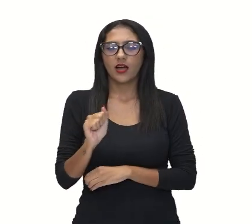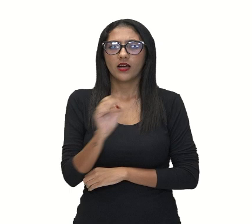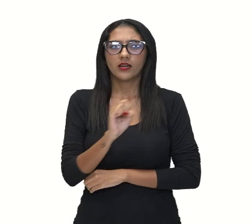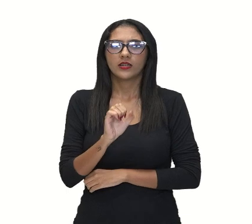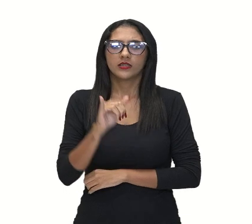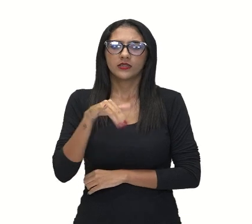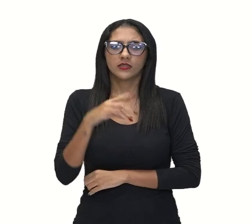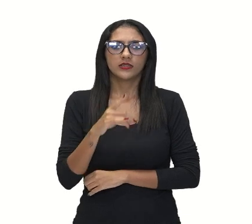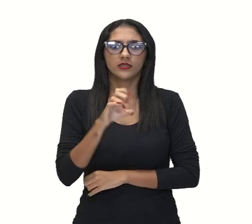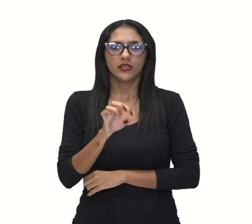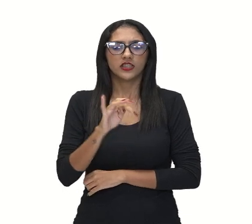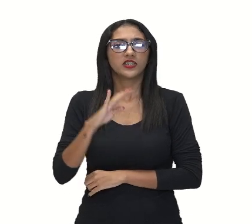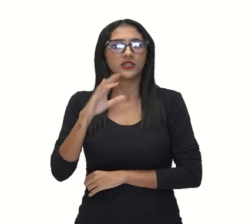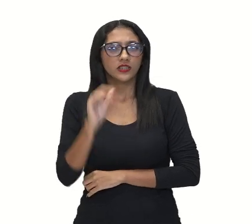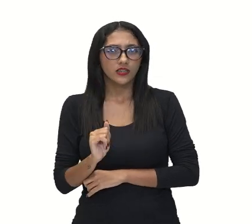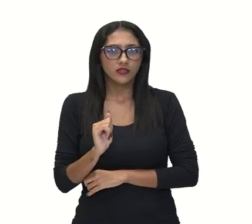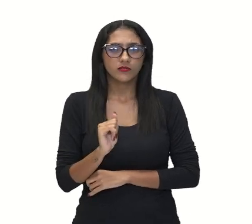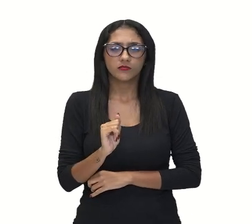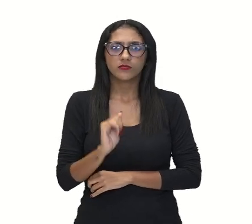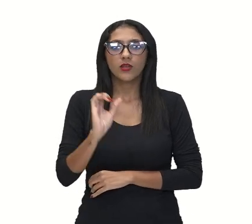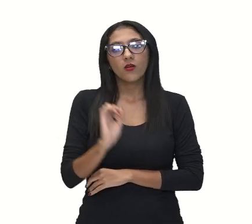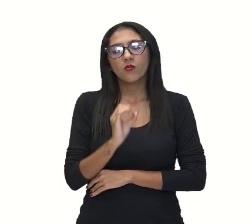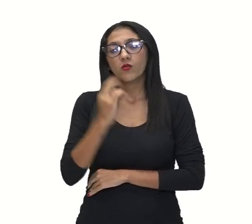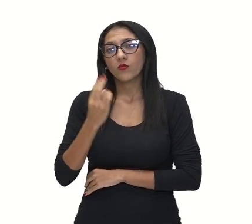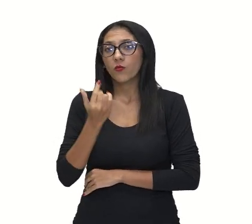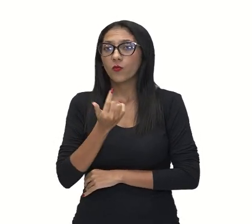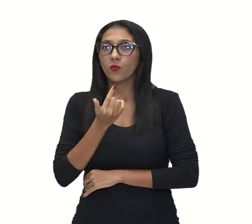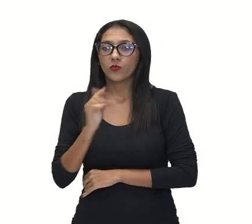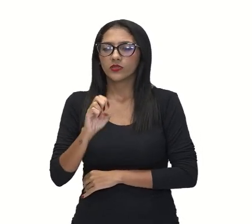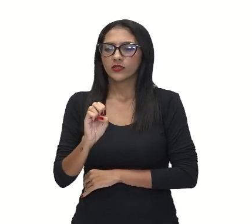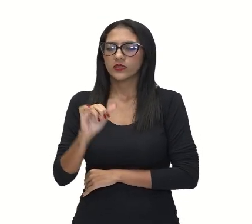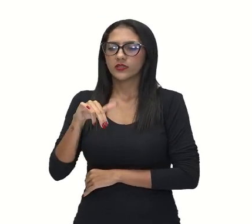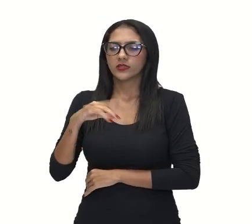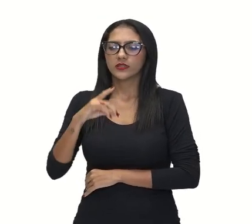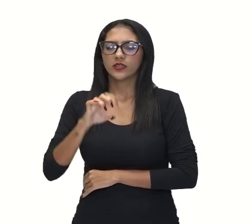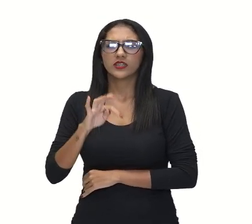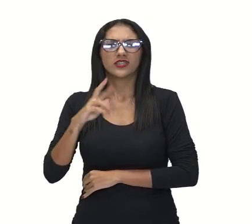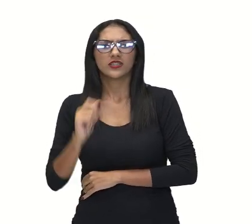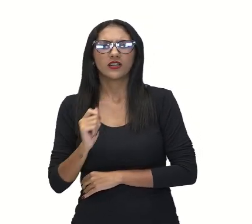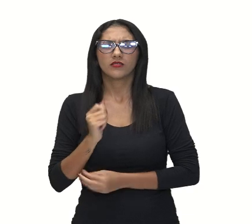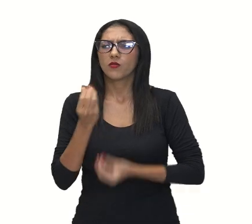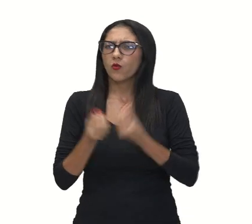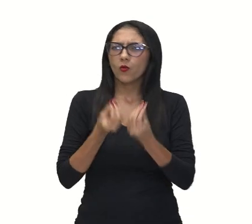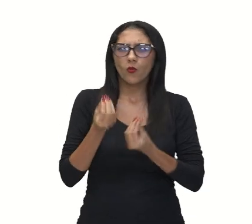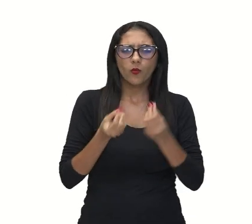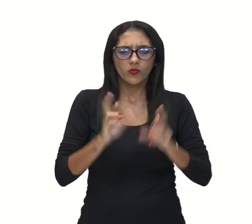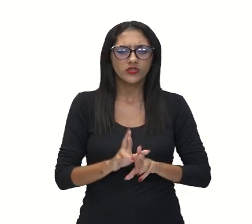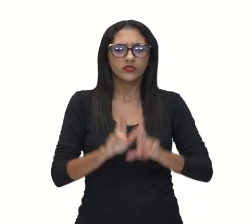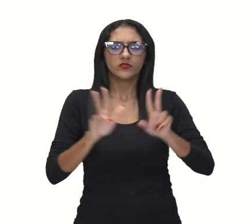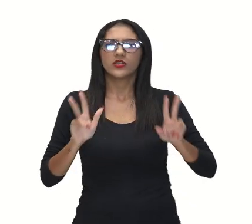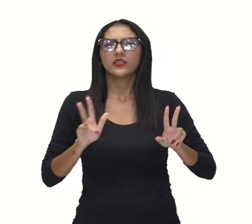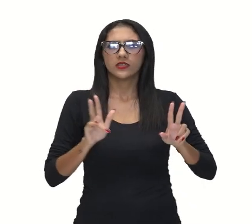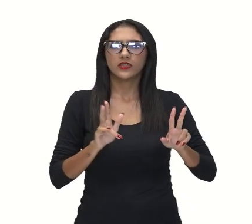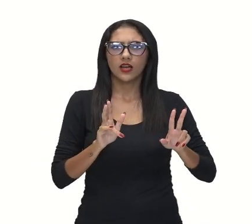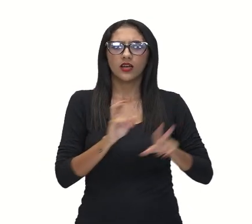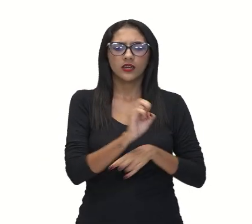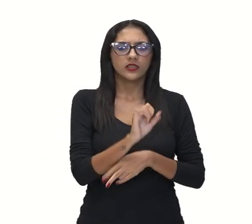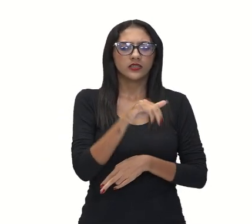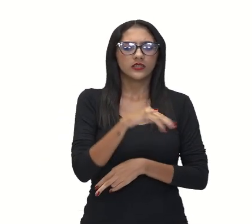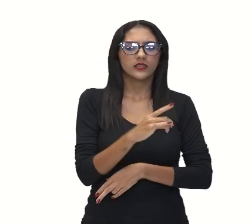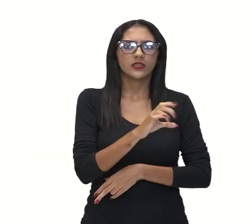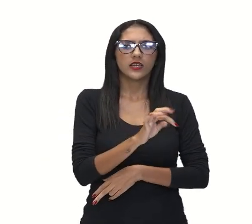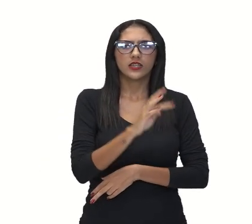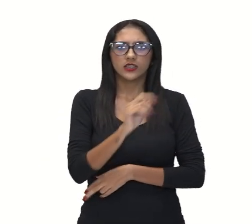certo? E orações coordenadas sindéticas. O que vai diferenciar uma oração coordenada assindética de uma oração